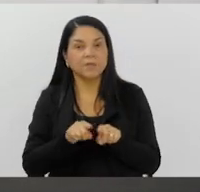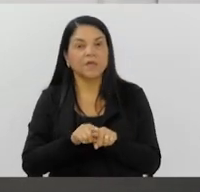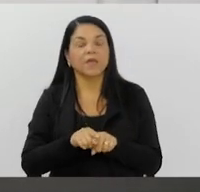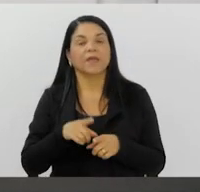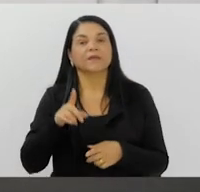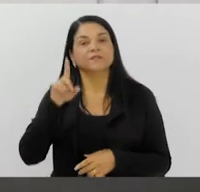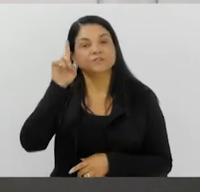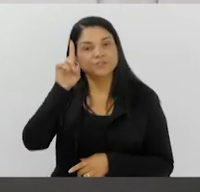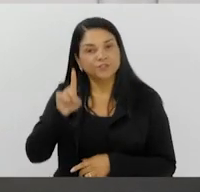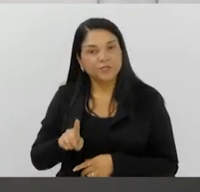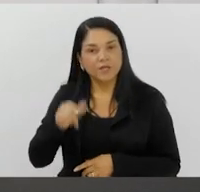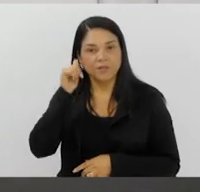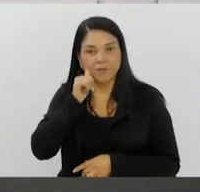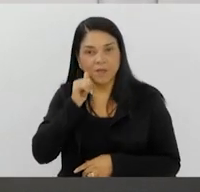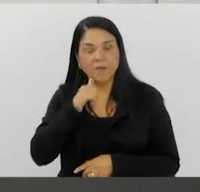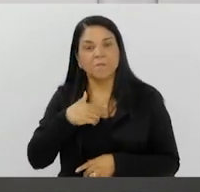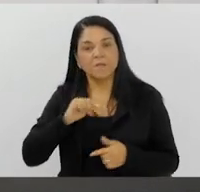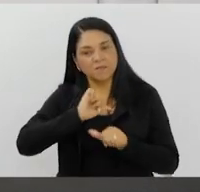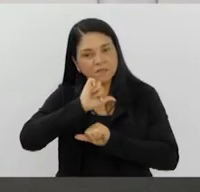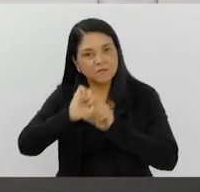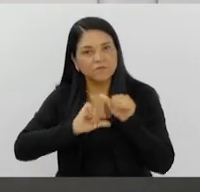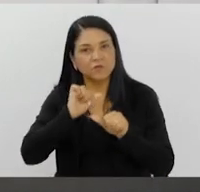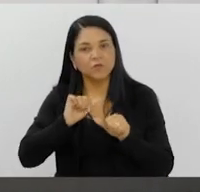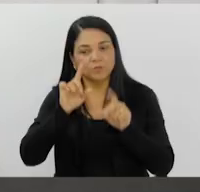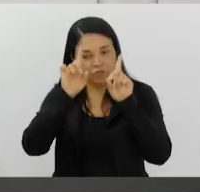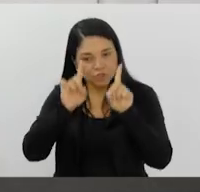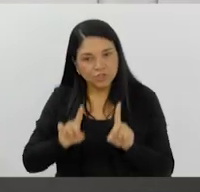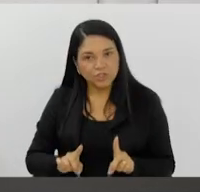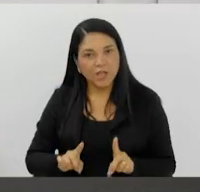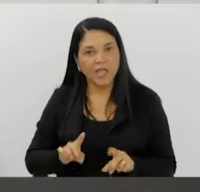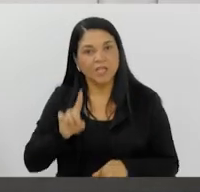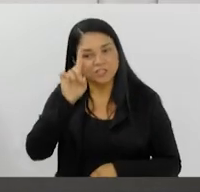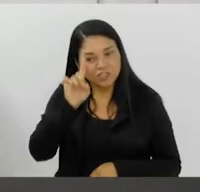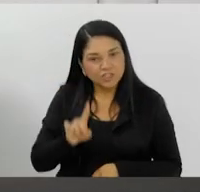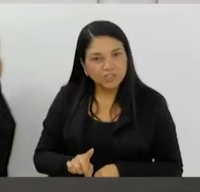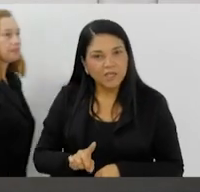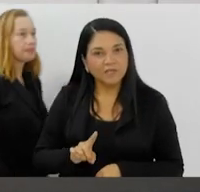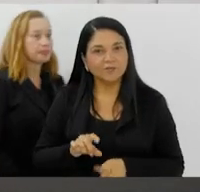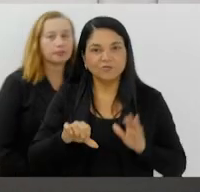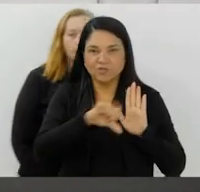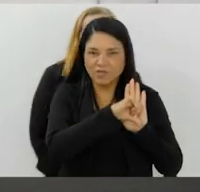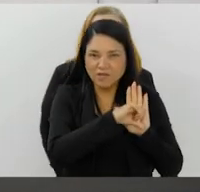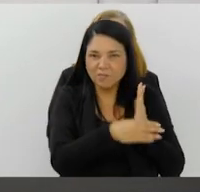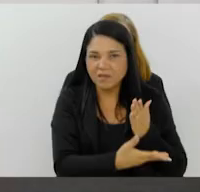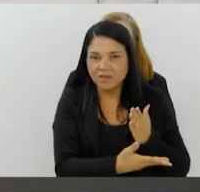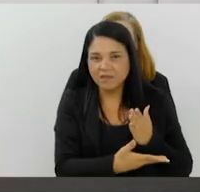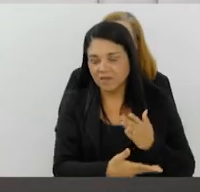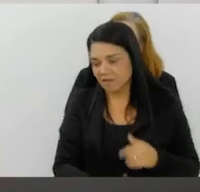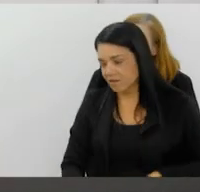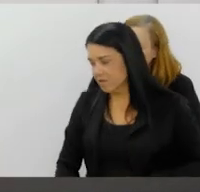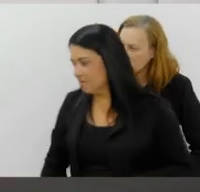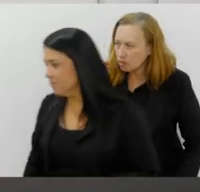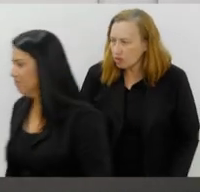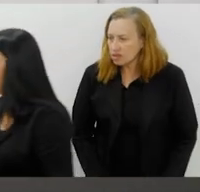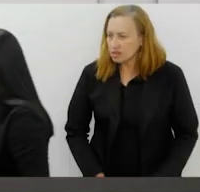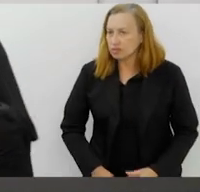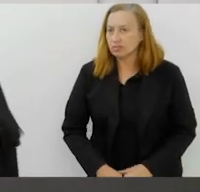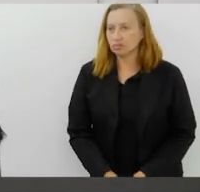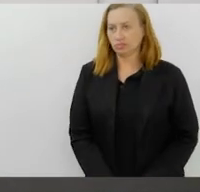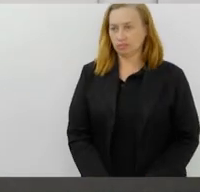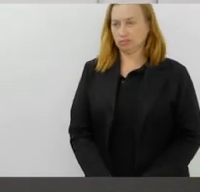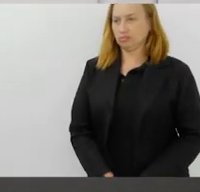gente quisesse defender os bandidos e o pior Pablo é que esse estigma pegou pegou